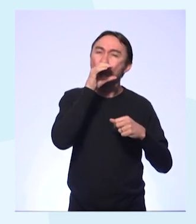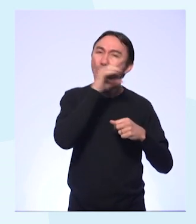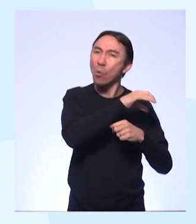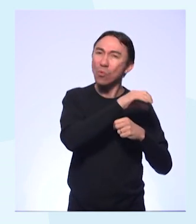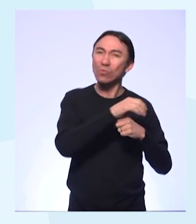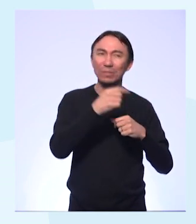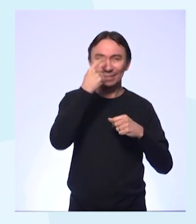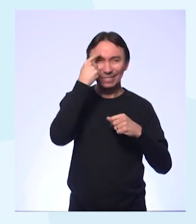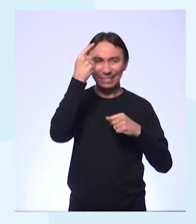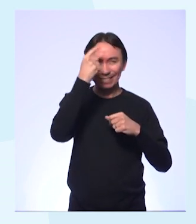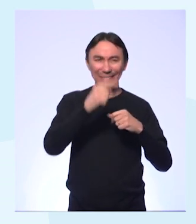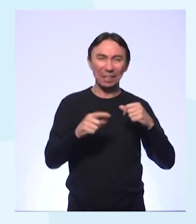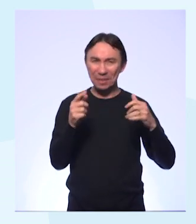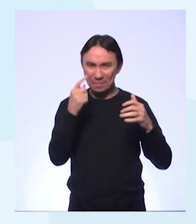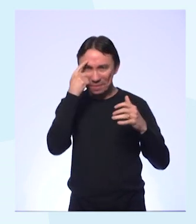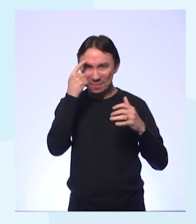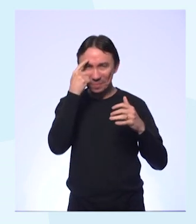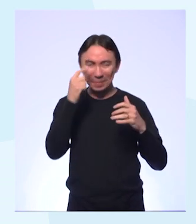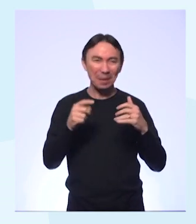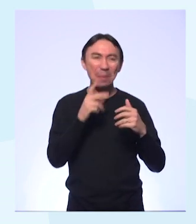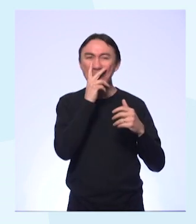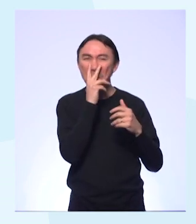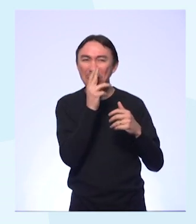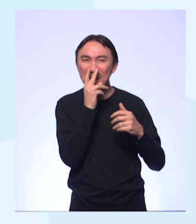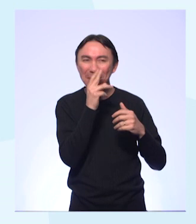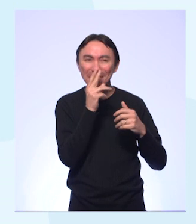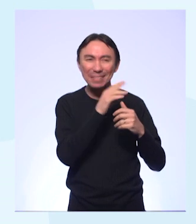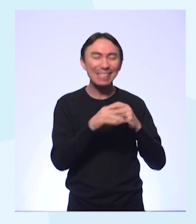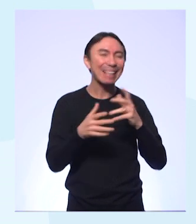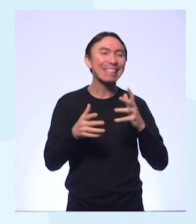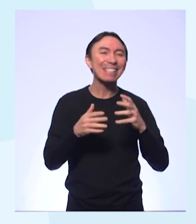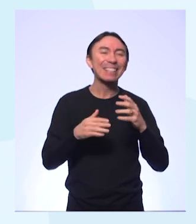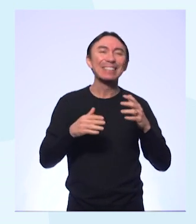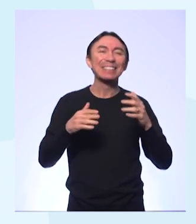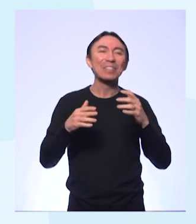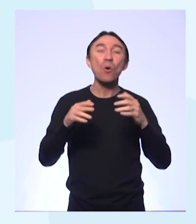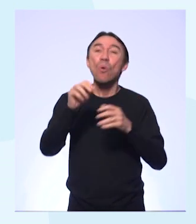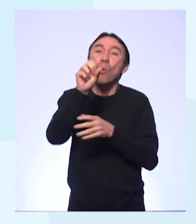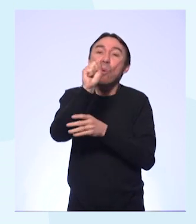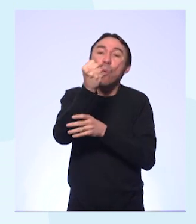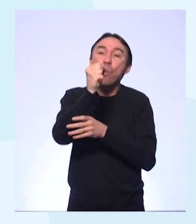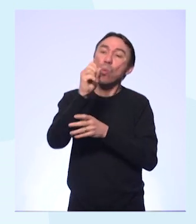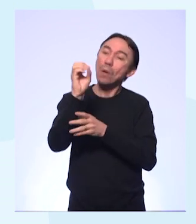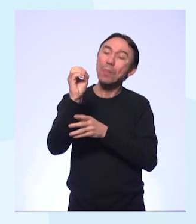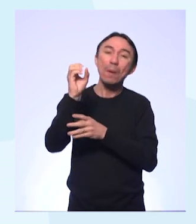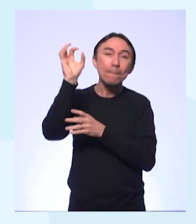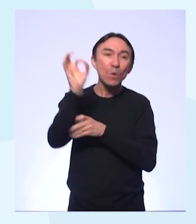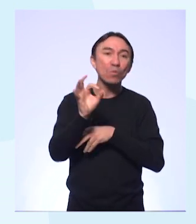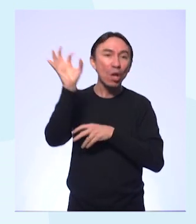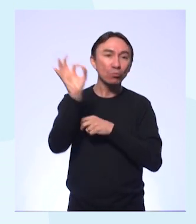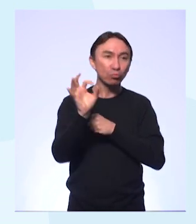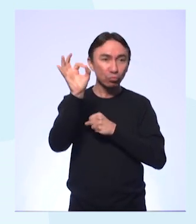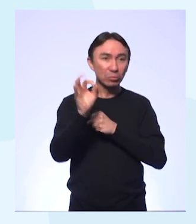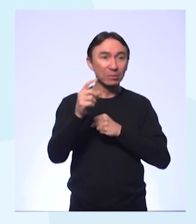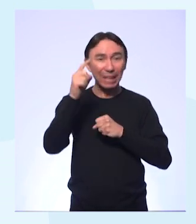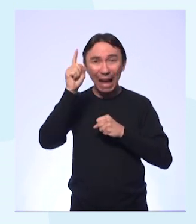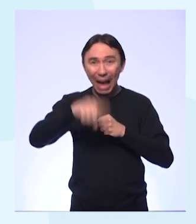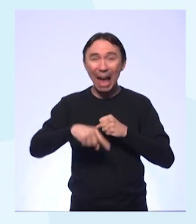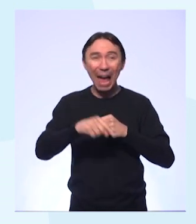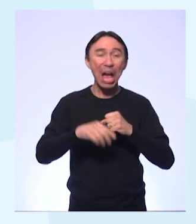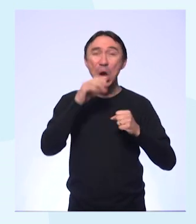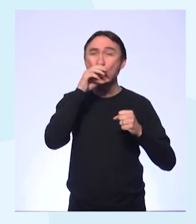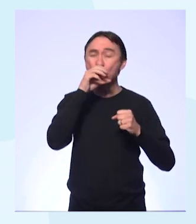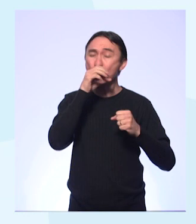também de zona tórrida. Então a gente vê que 80% do território africano está na região mais quente